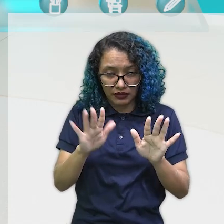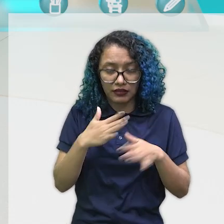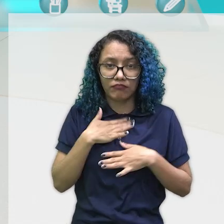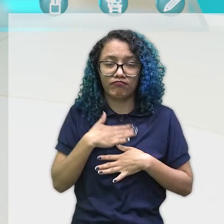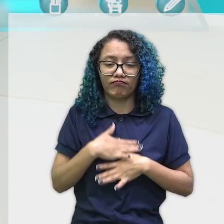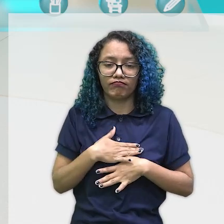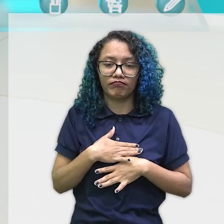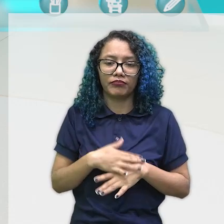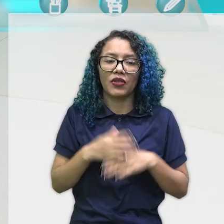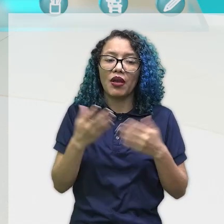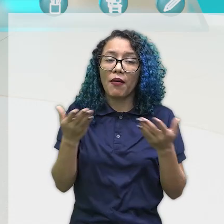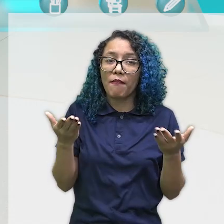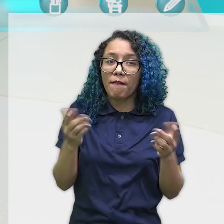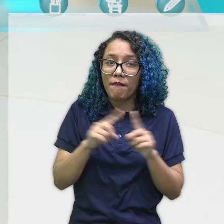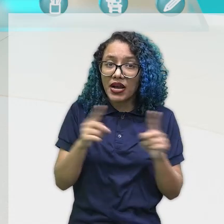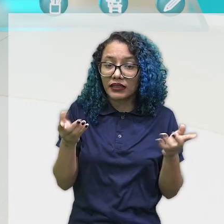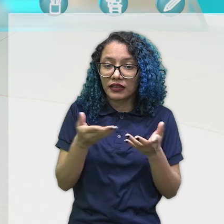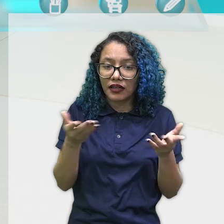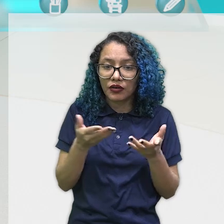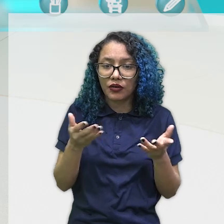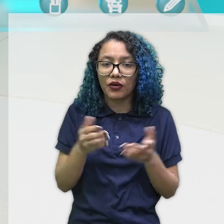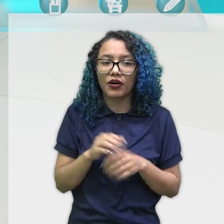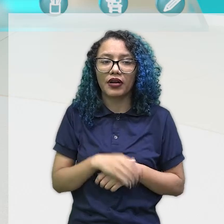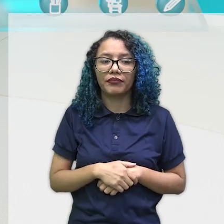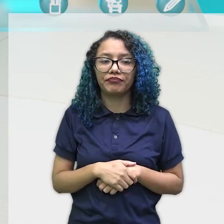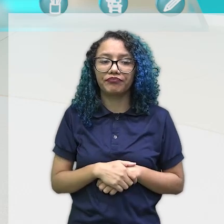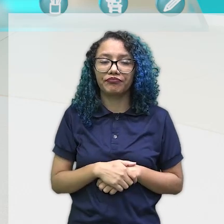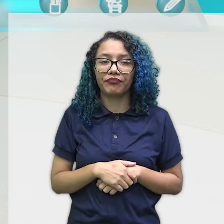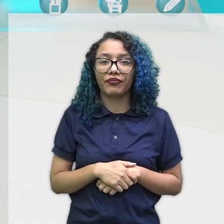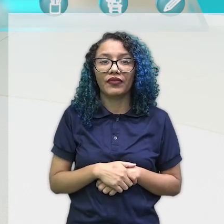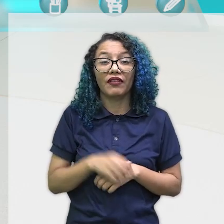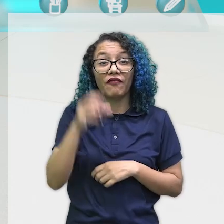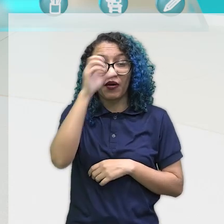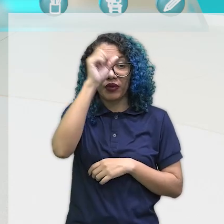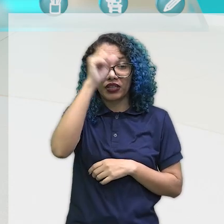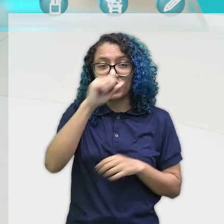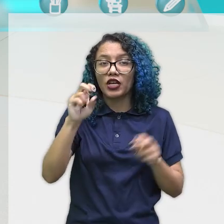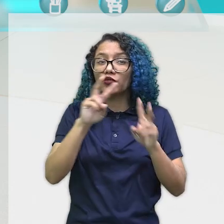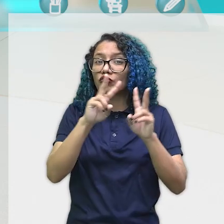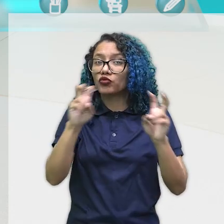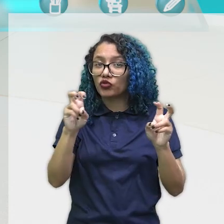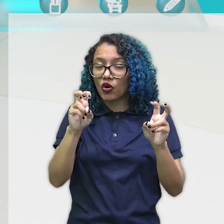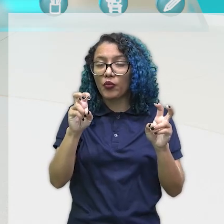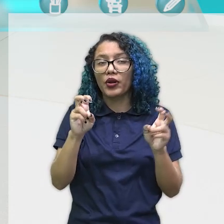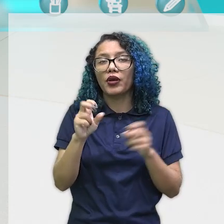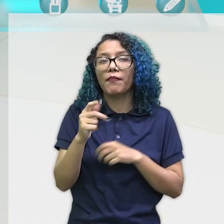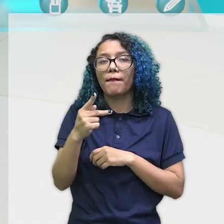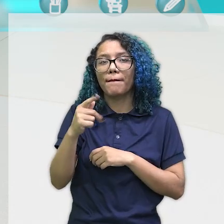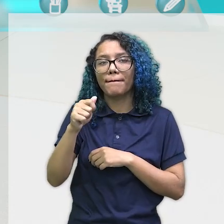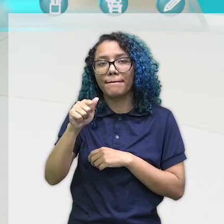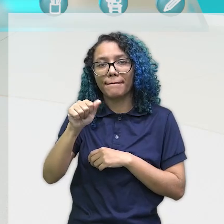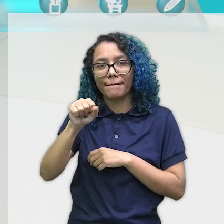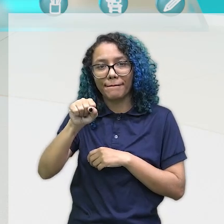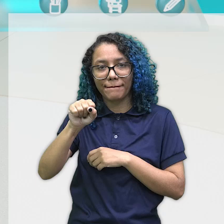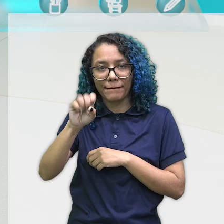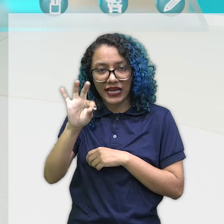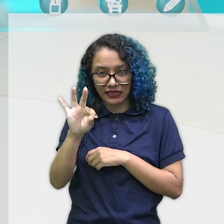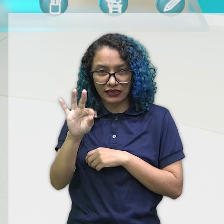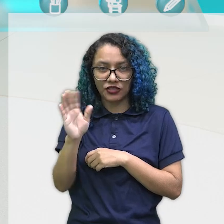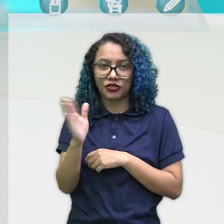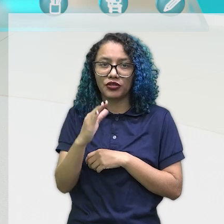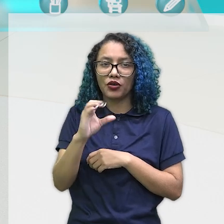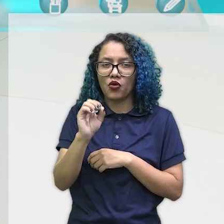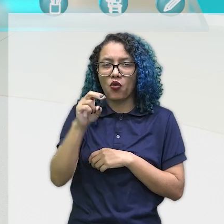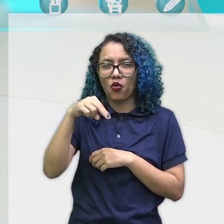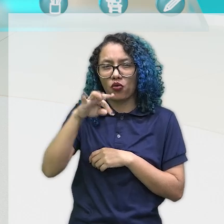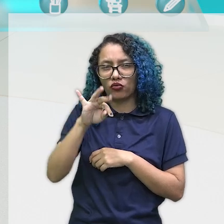é o past continuous, past continuous. Então, vamos dar uma olhada no uso do past